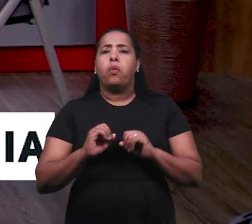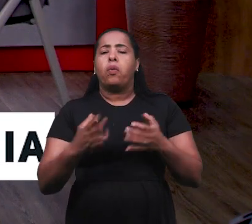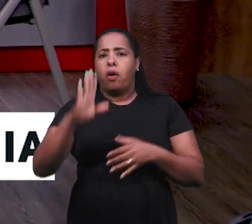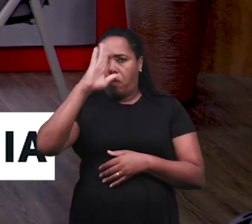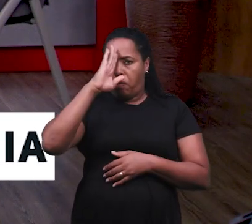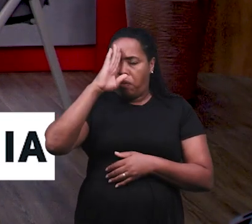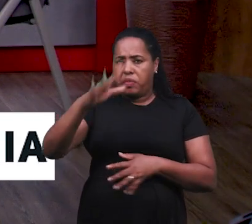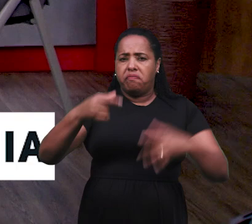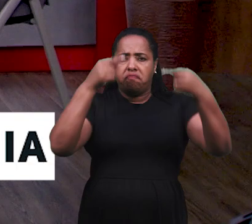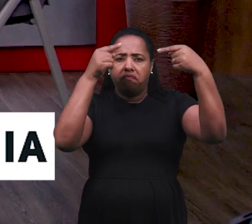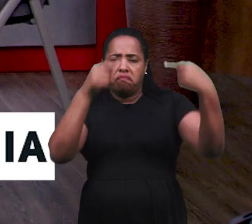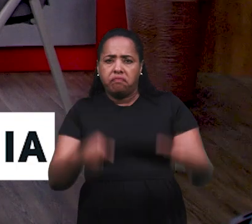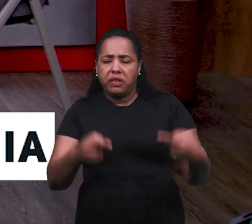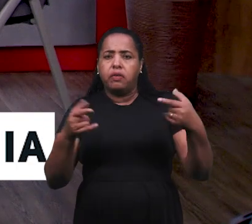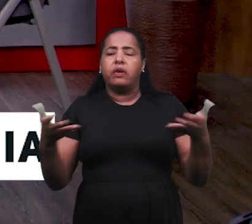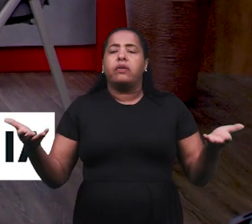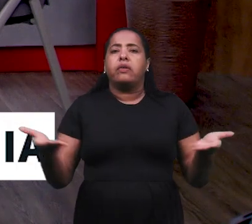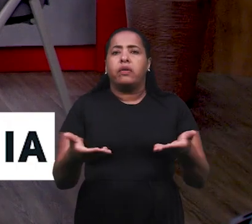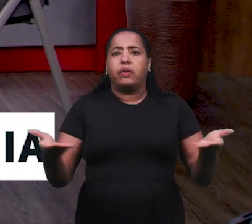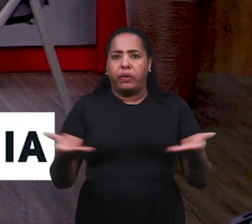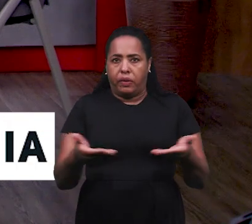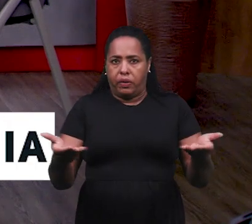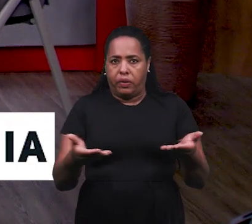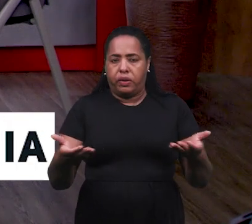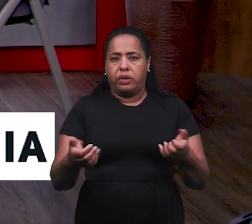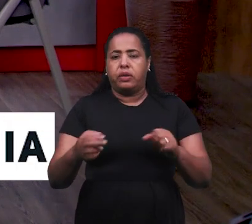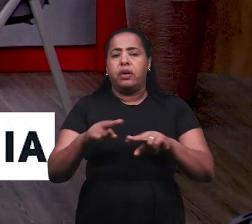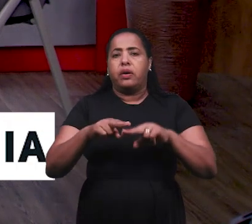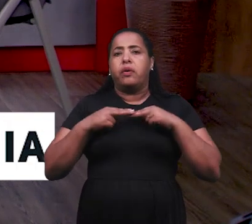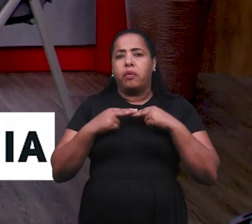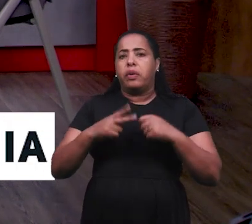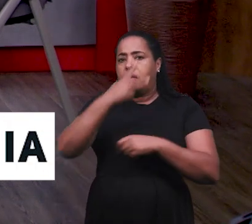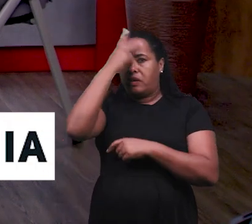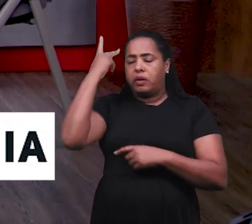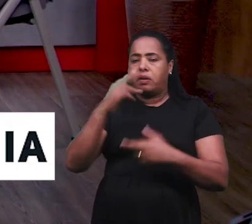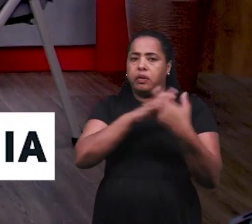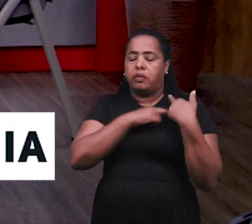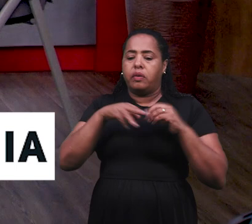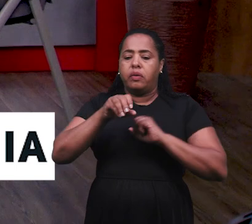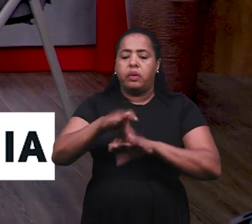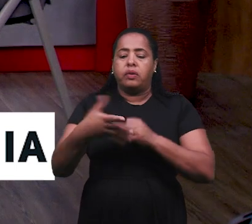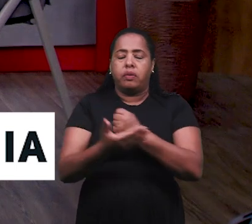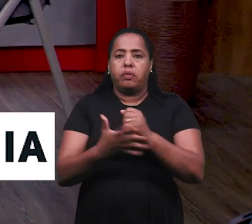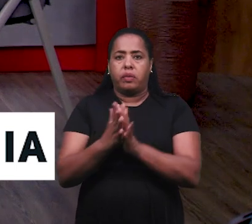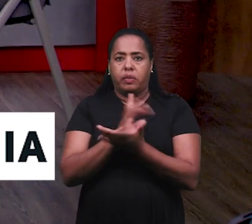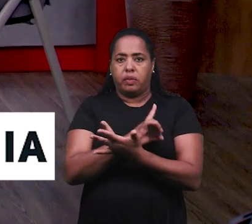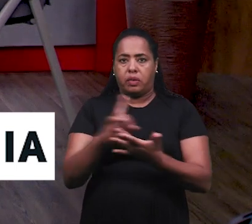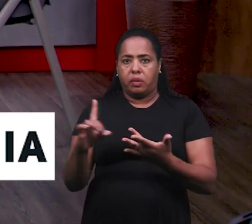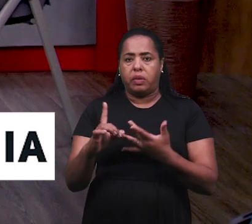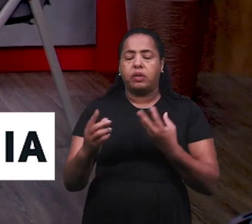desafios enfrentados hoje, né, pela capelania, e como